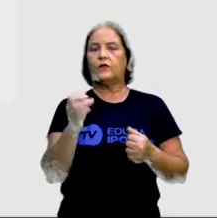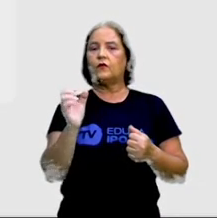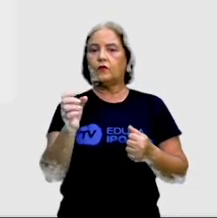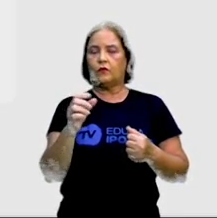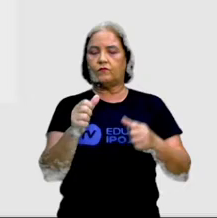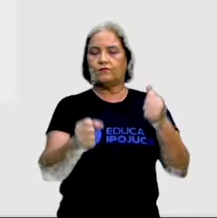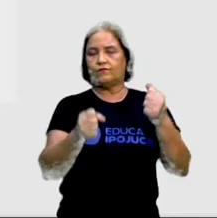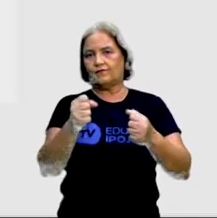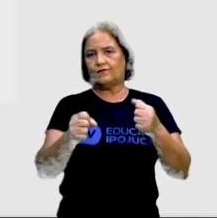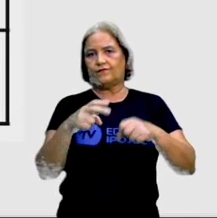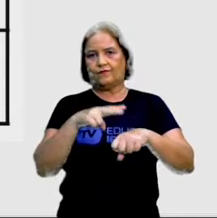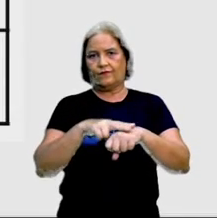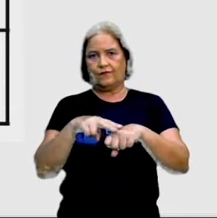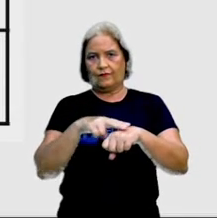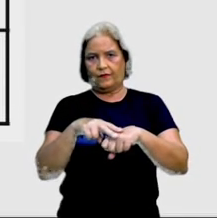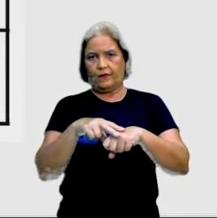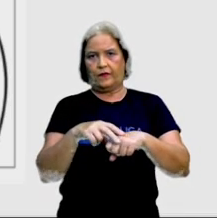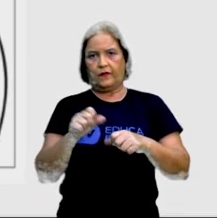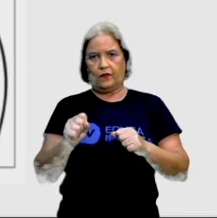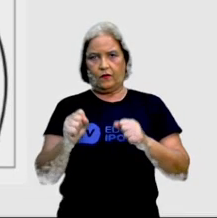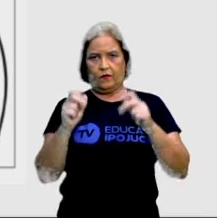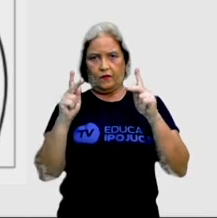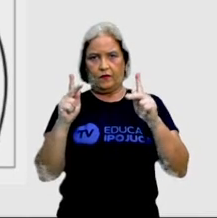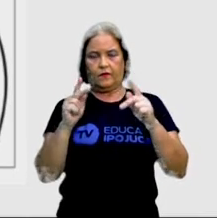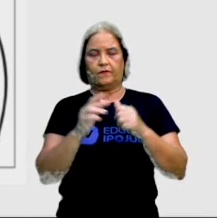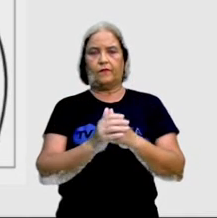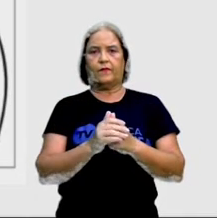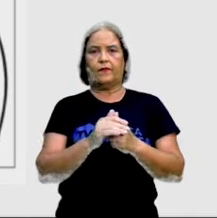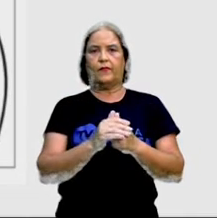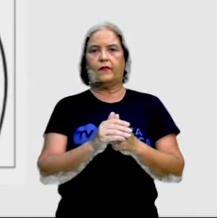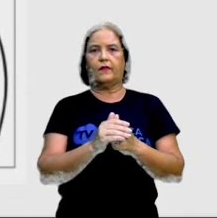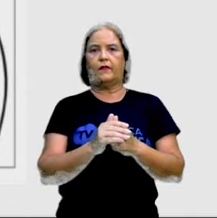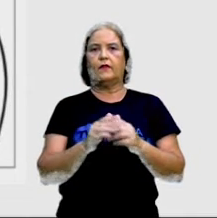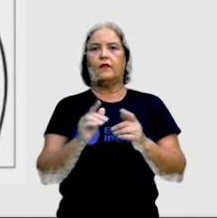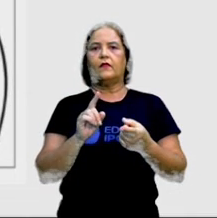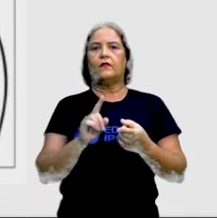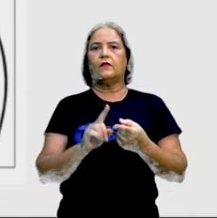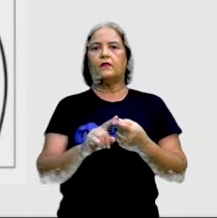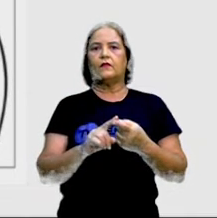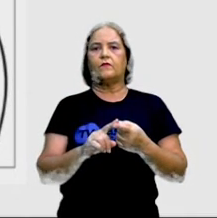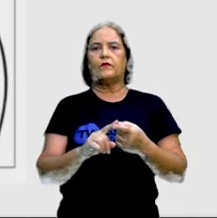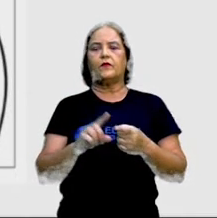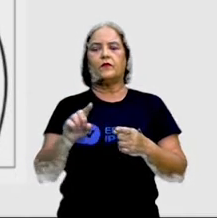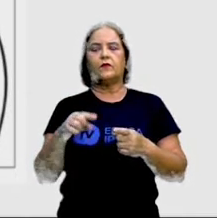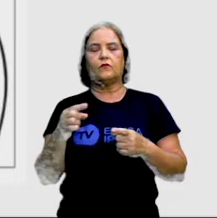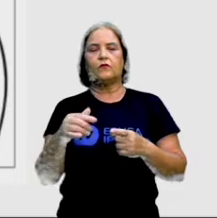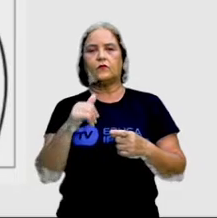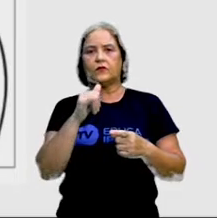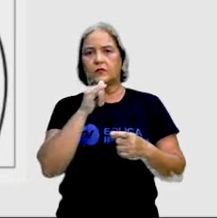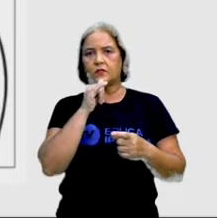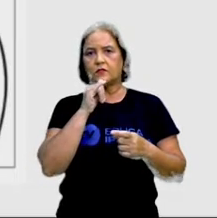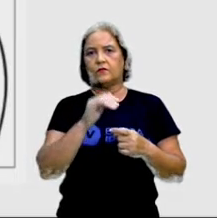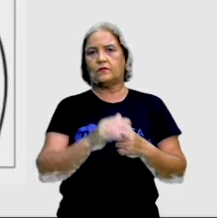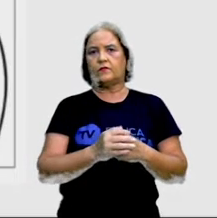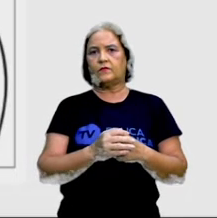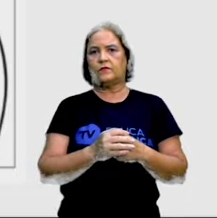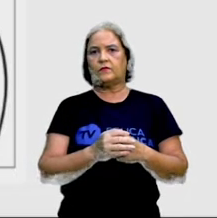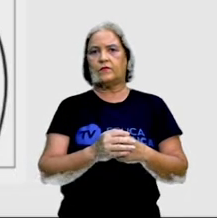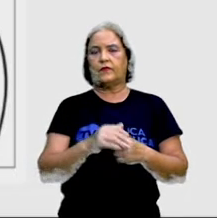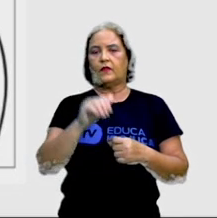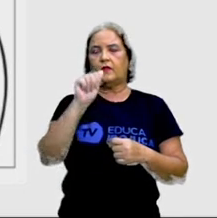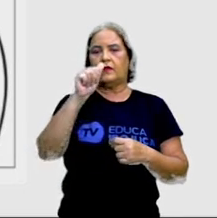carrinhos Verde Ok crianças Ainda temos mais um exemplo vamos lá